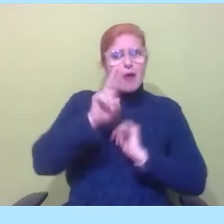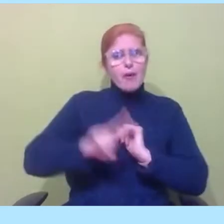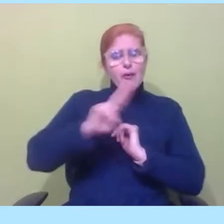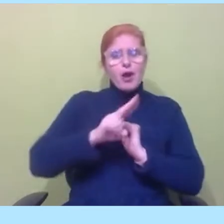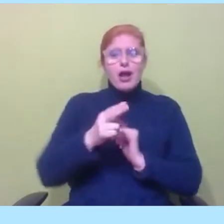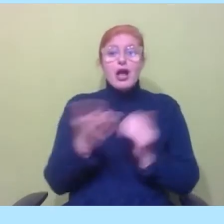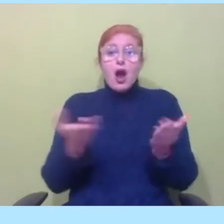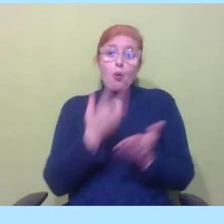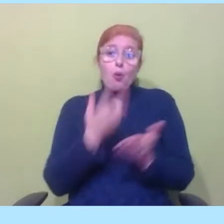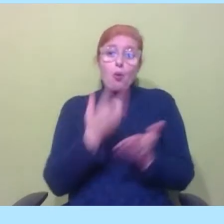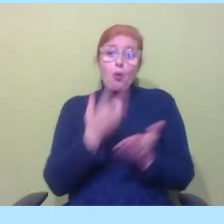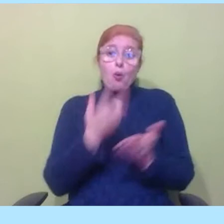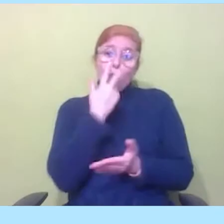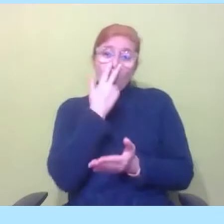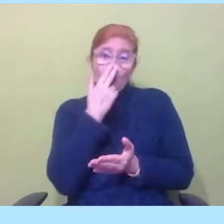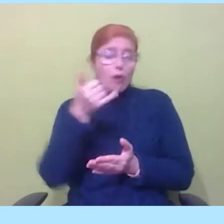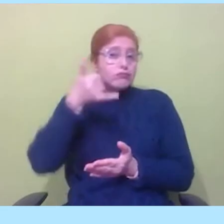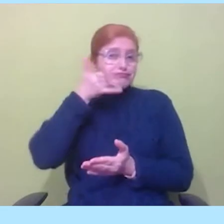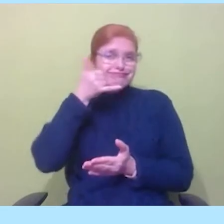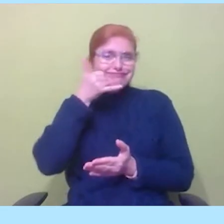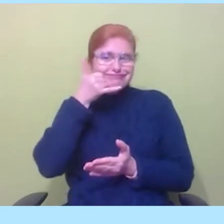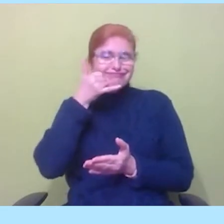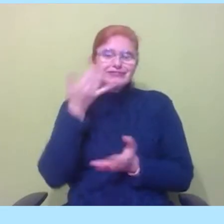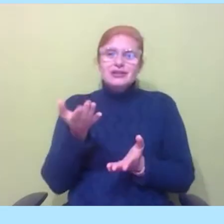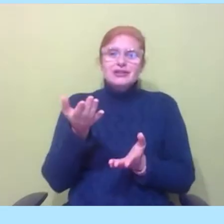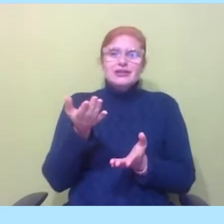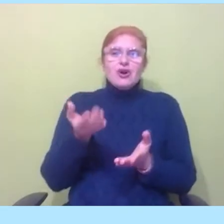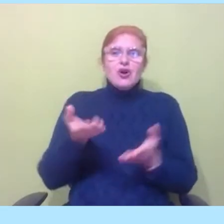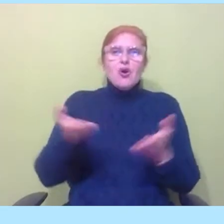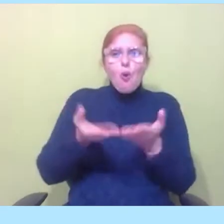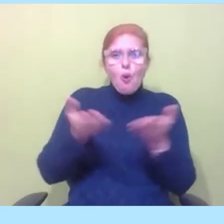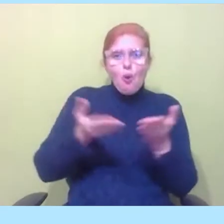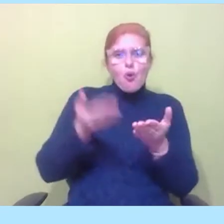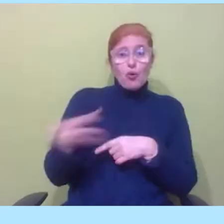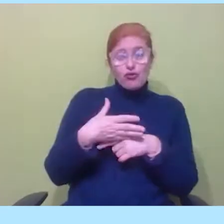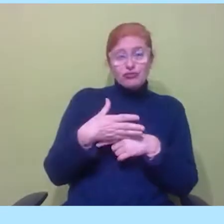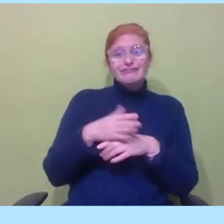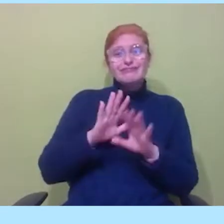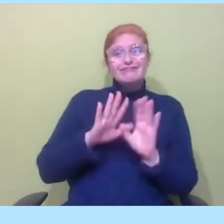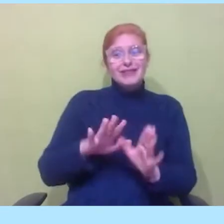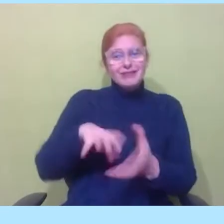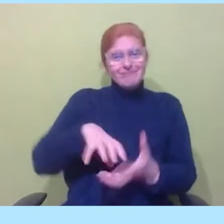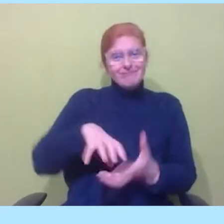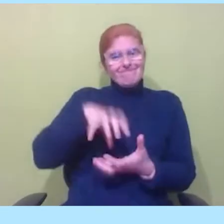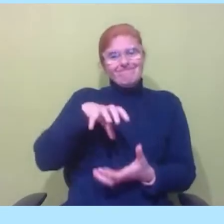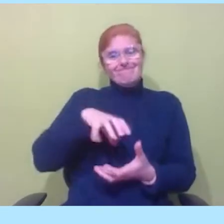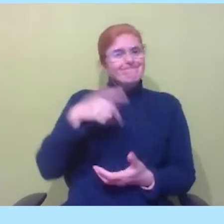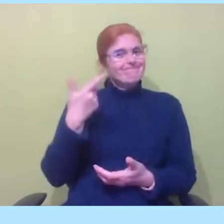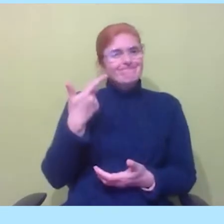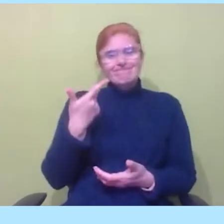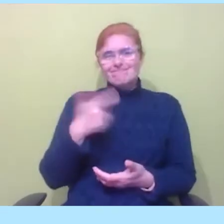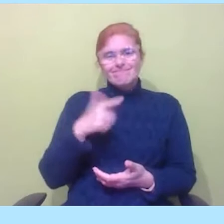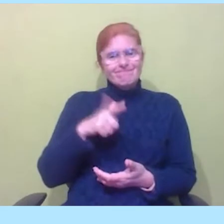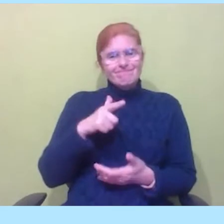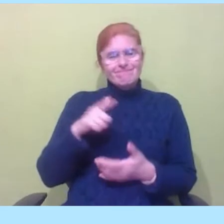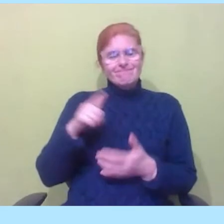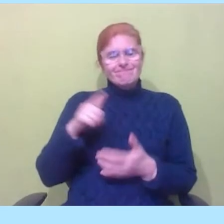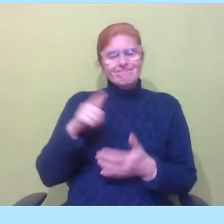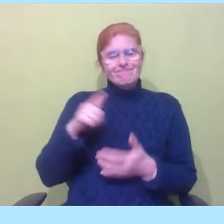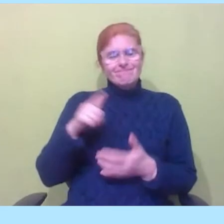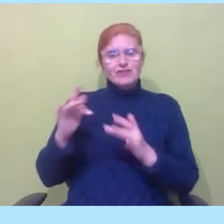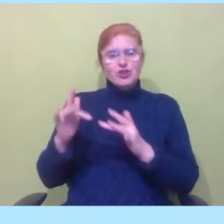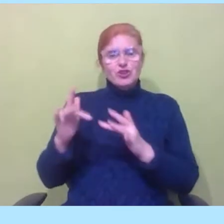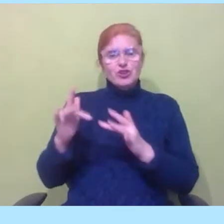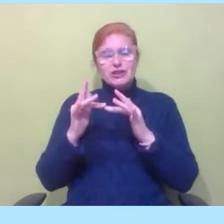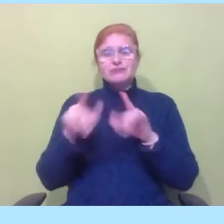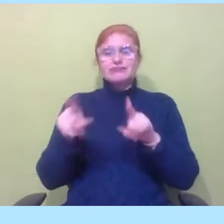para a gente. Ainda vive numa bolha. Né? Então, como é que fala com essa juventude que não está bolha, não